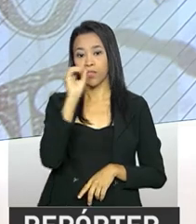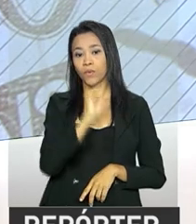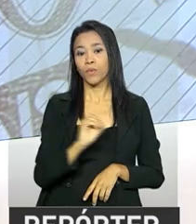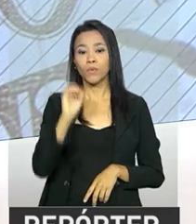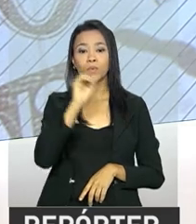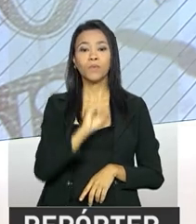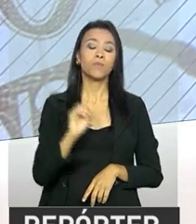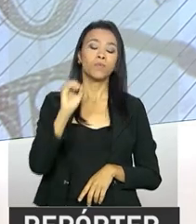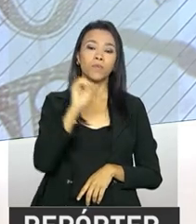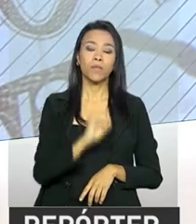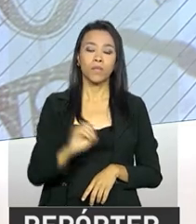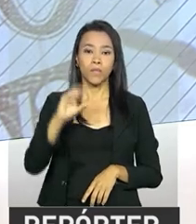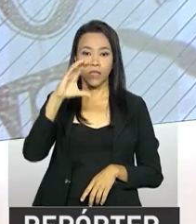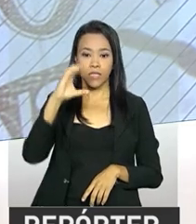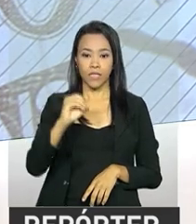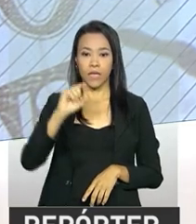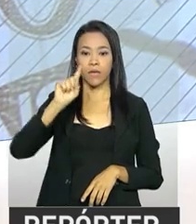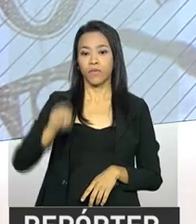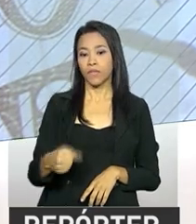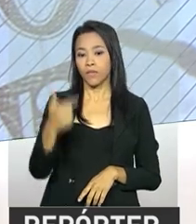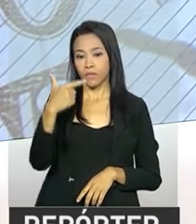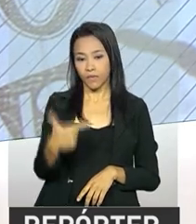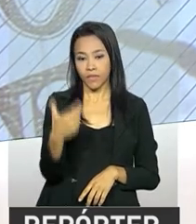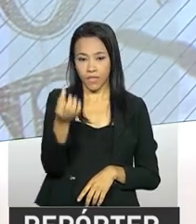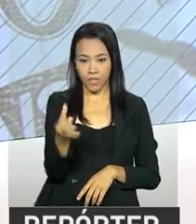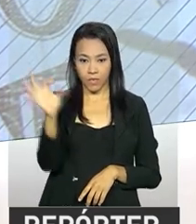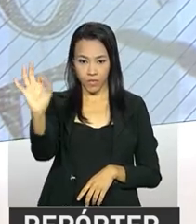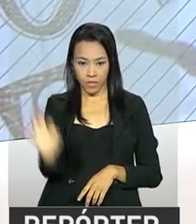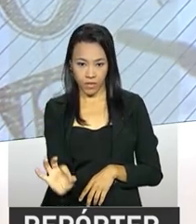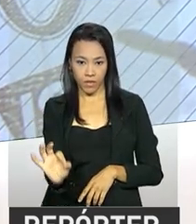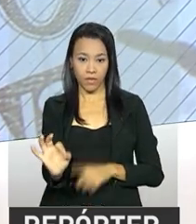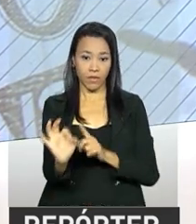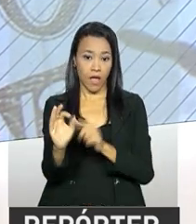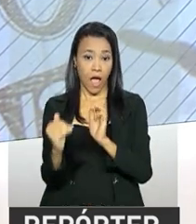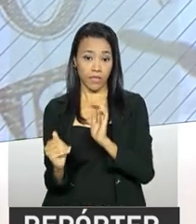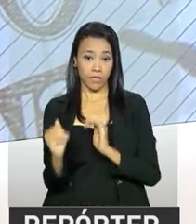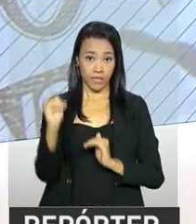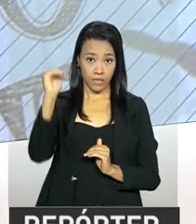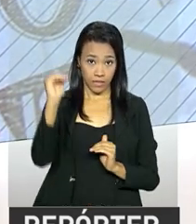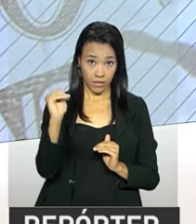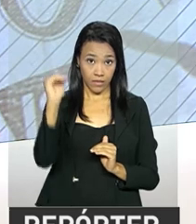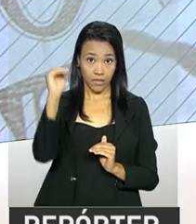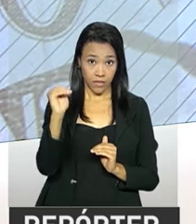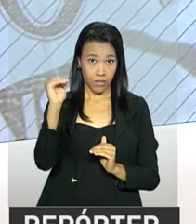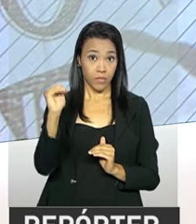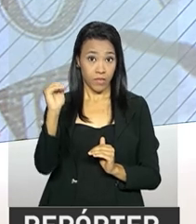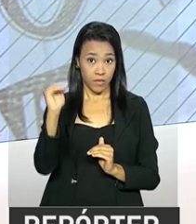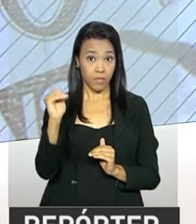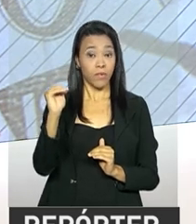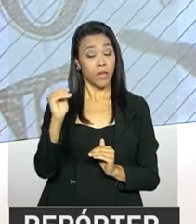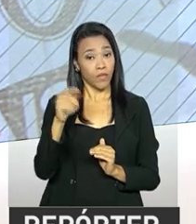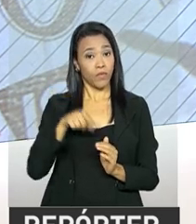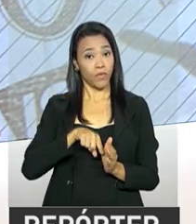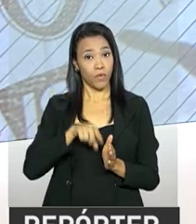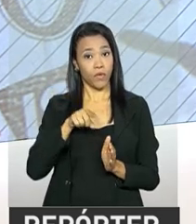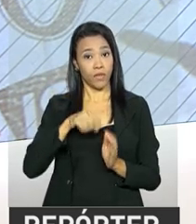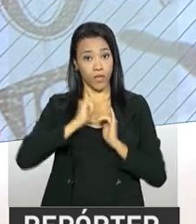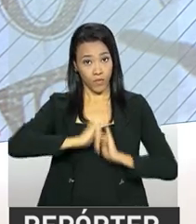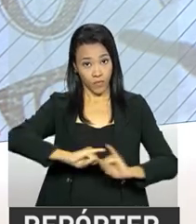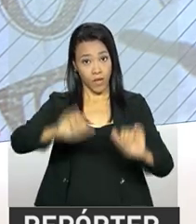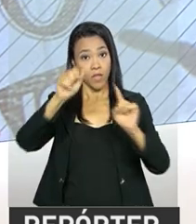outubro então ficou em 0,26 por o índice acima do que foi registrado em setembro que foi